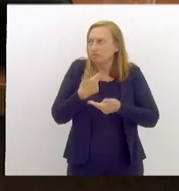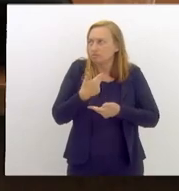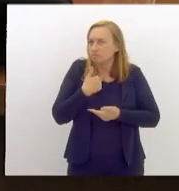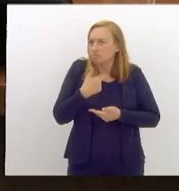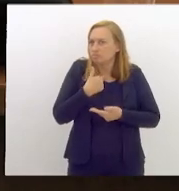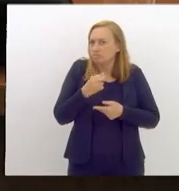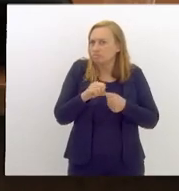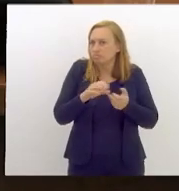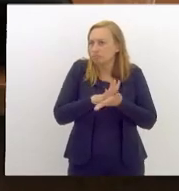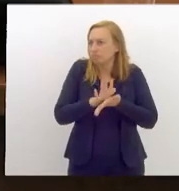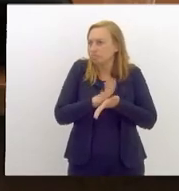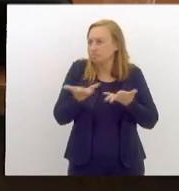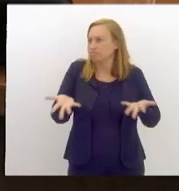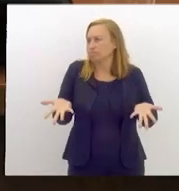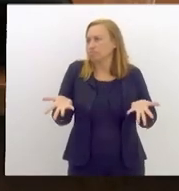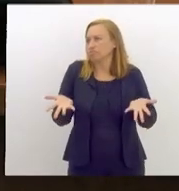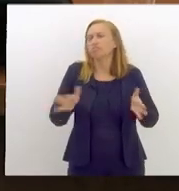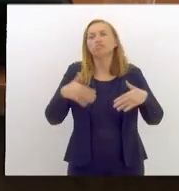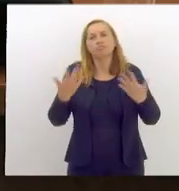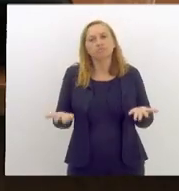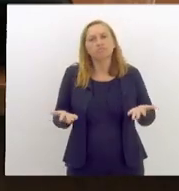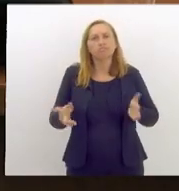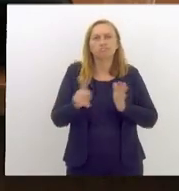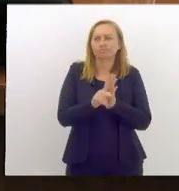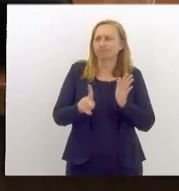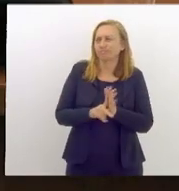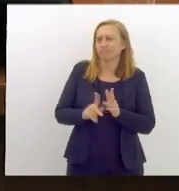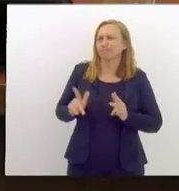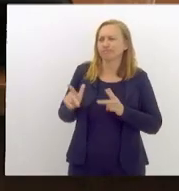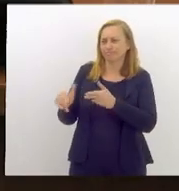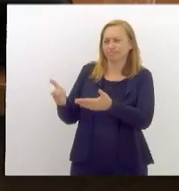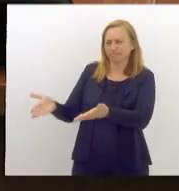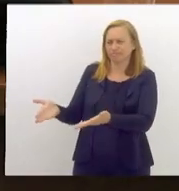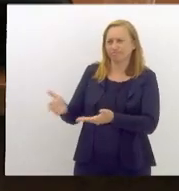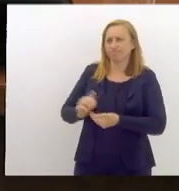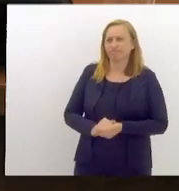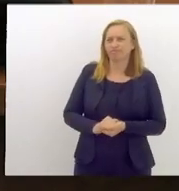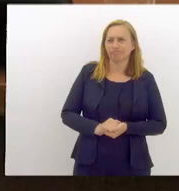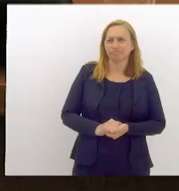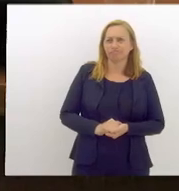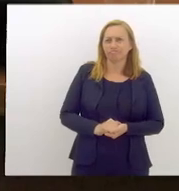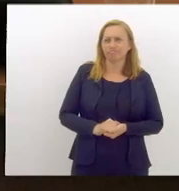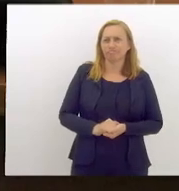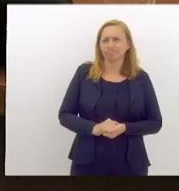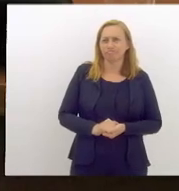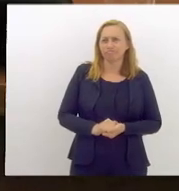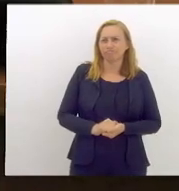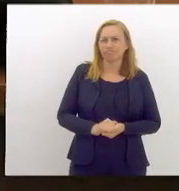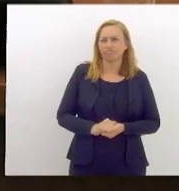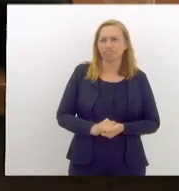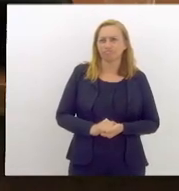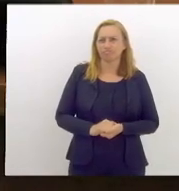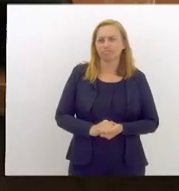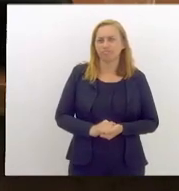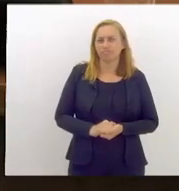nada então um projeto como esse sem previamente